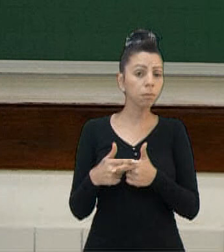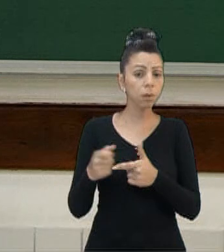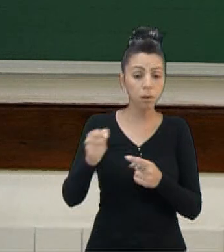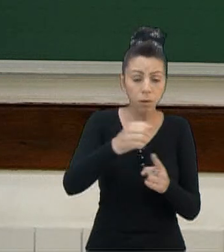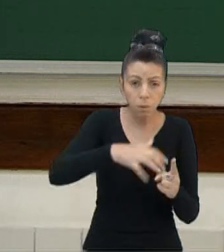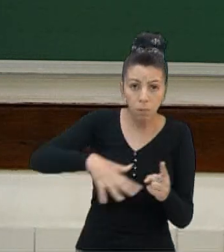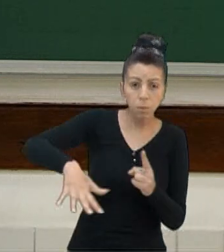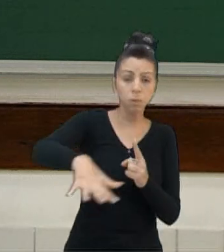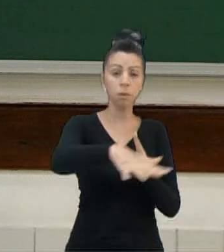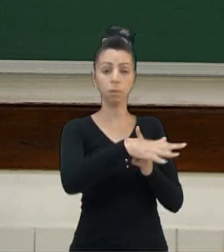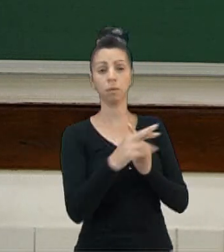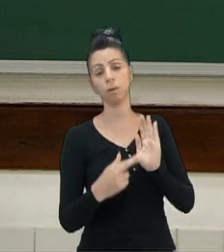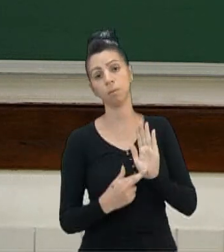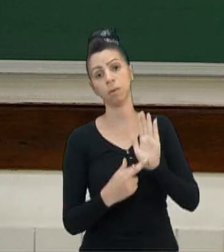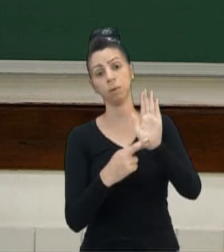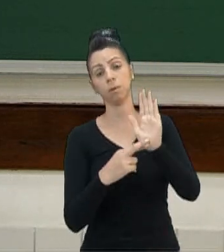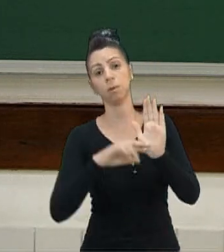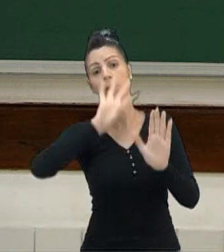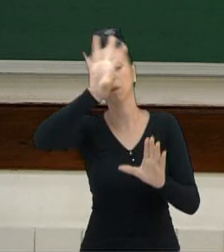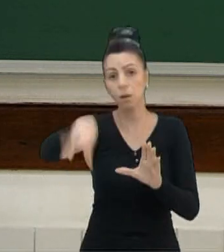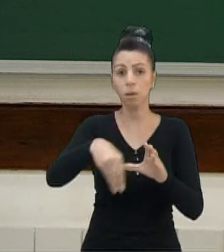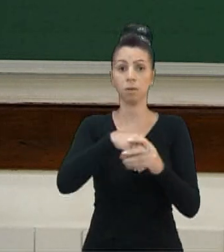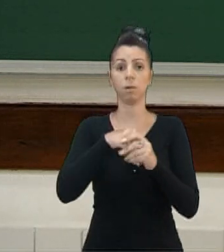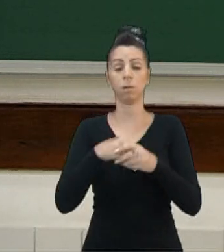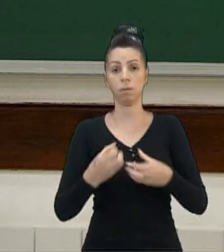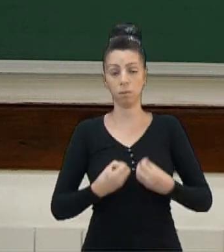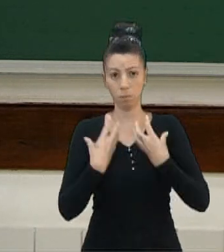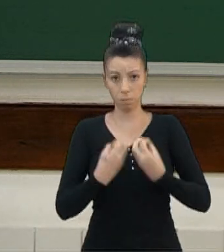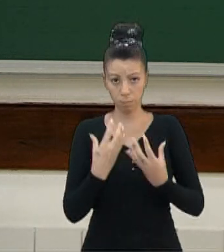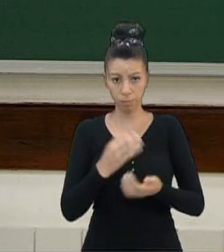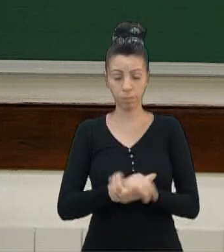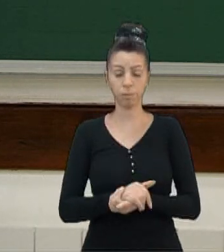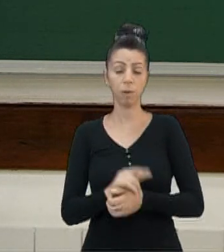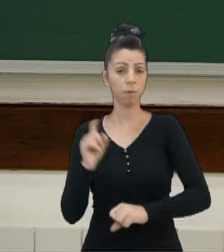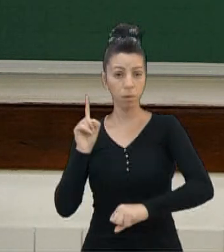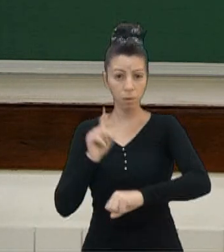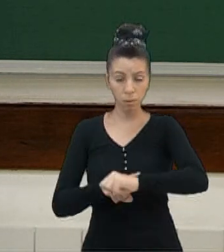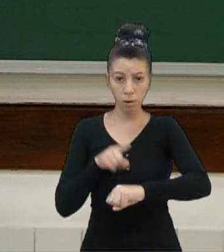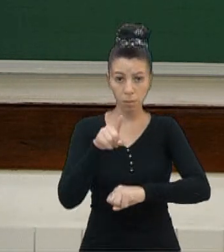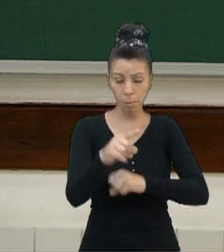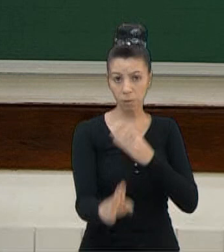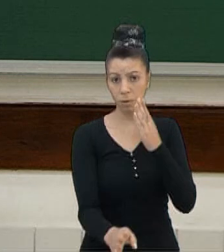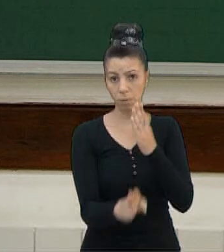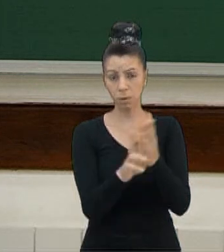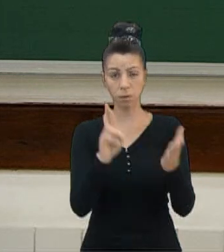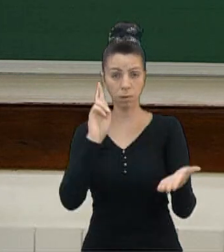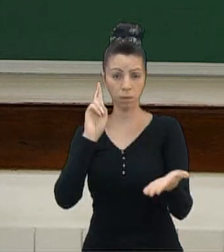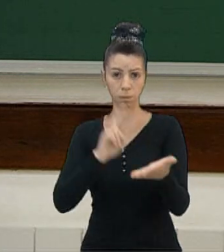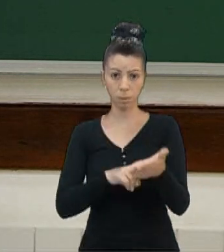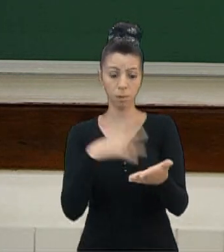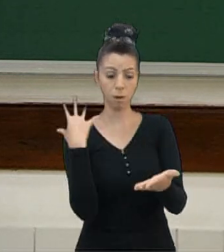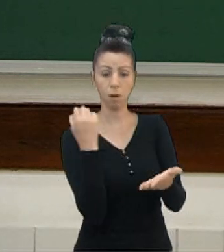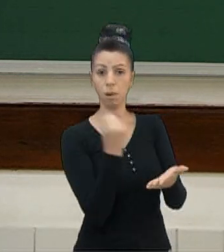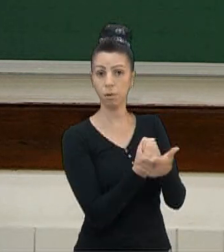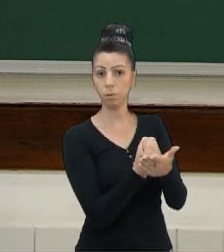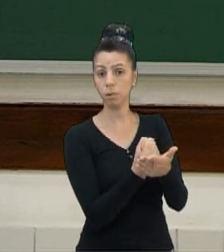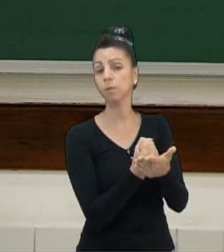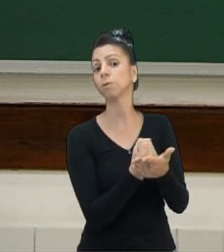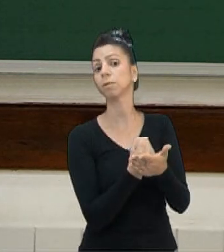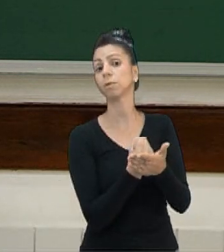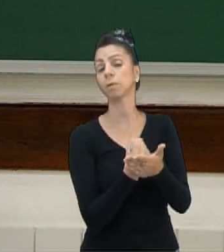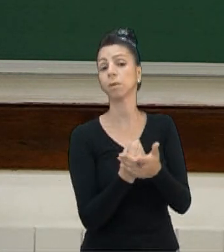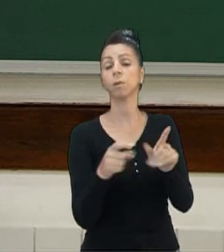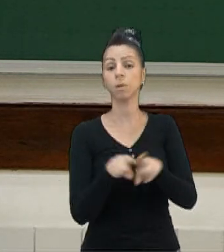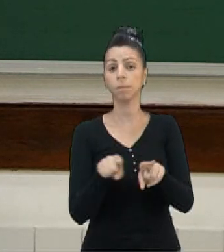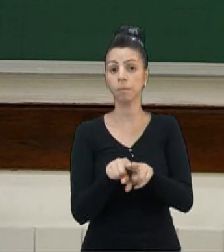apresentado no poema, tá certo? Vou dar um tempo para a gente começar a pensar. Você coloca aí a nota, já faz o seu registro no